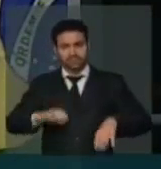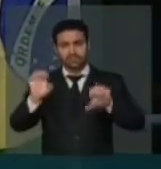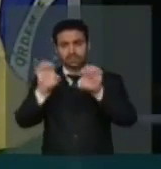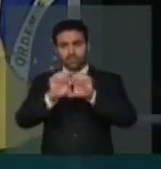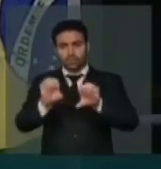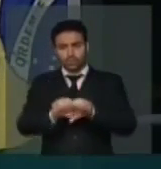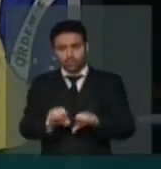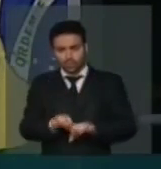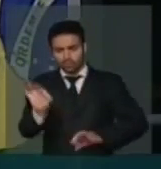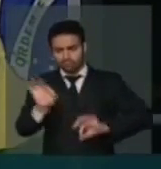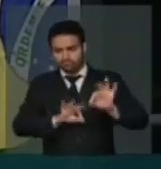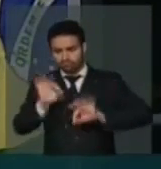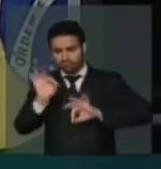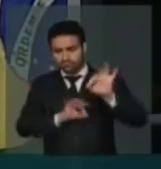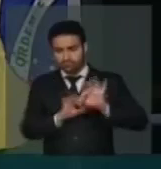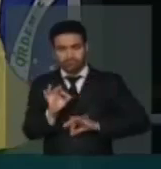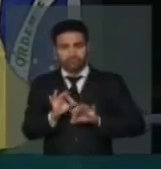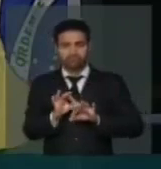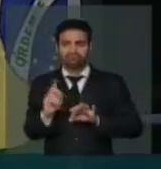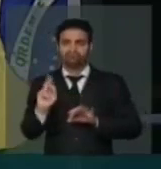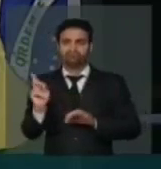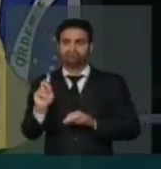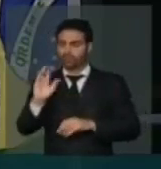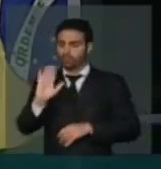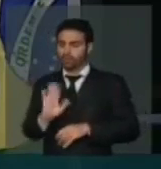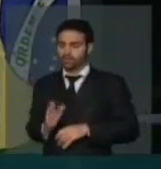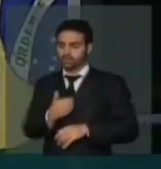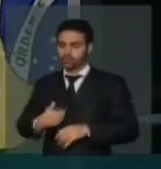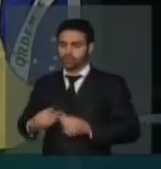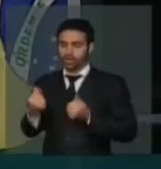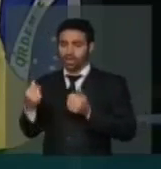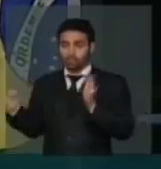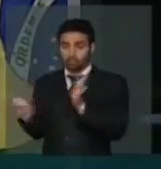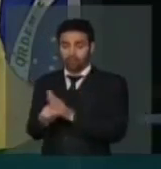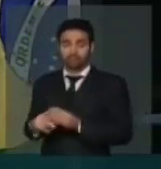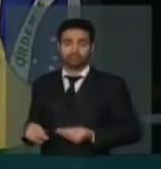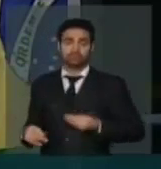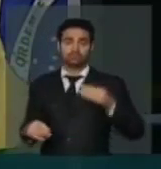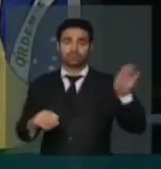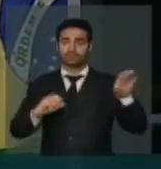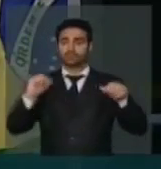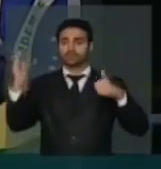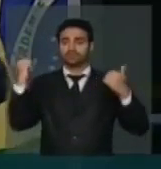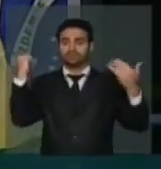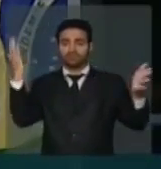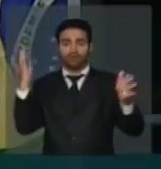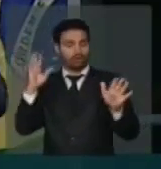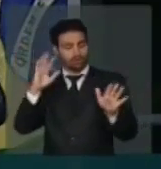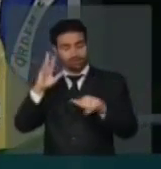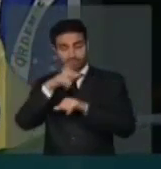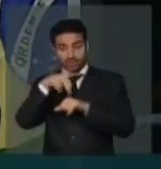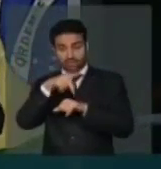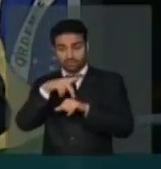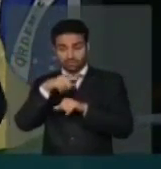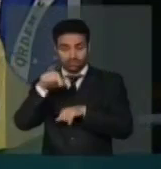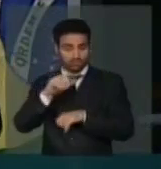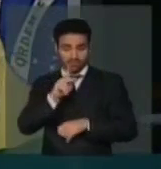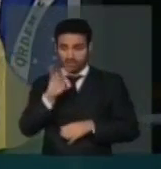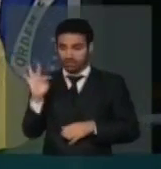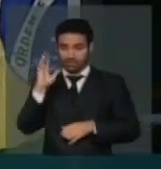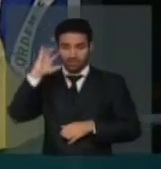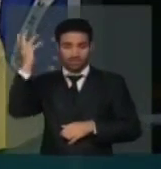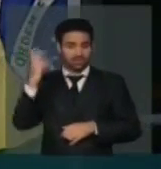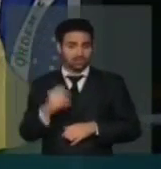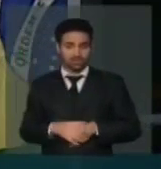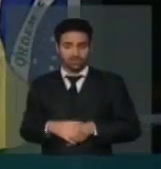infraestrutura, a infraestrutura está sendo financiada pelo povo brasileiro em países que eles decidem e